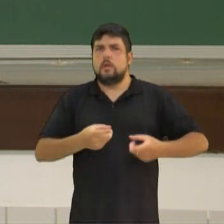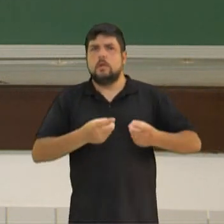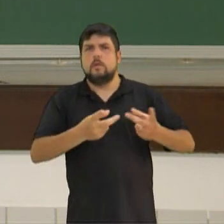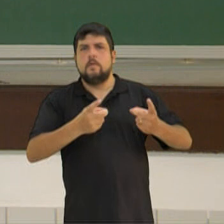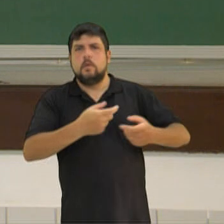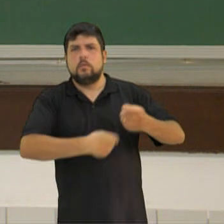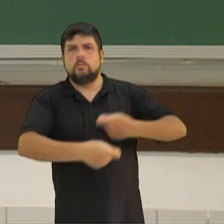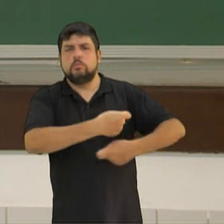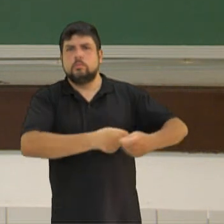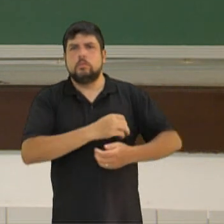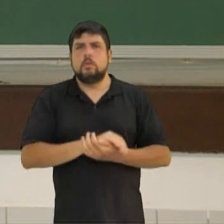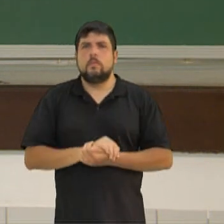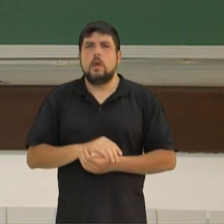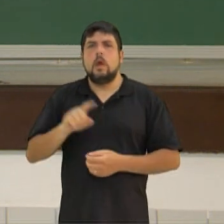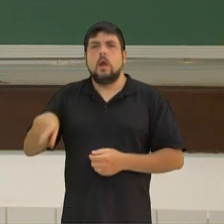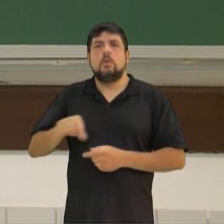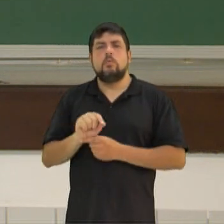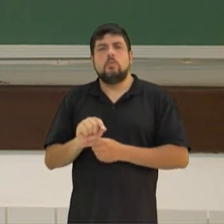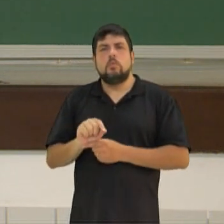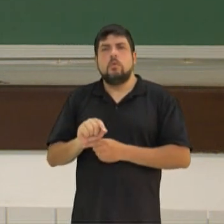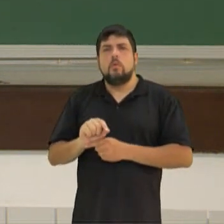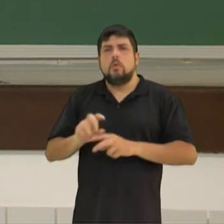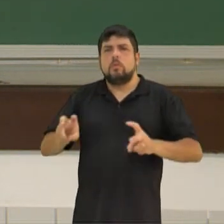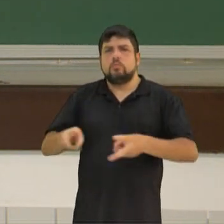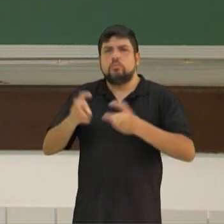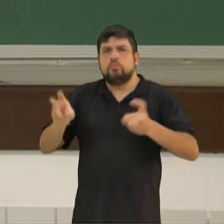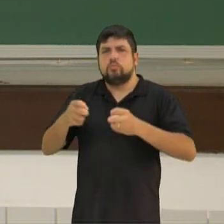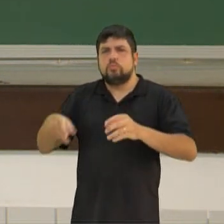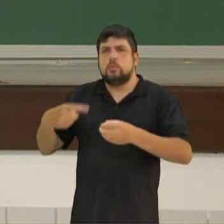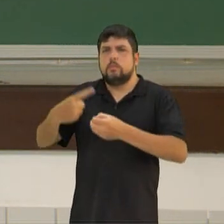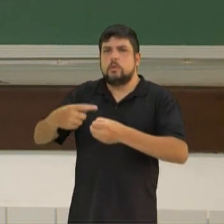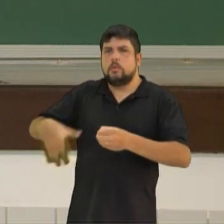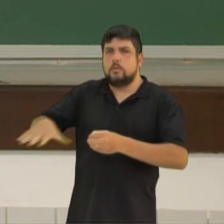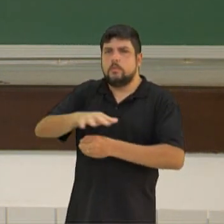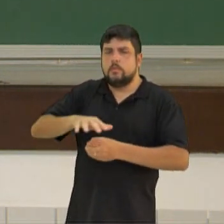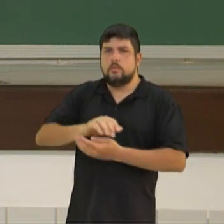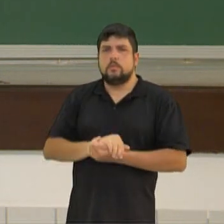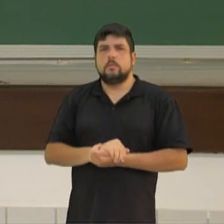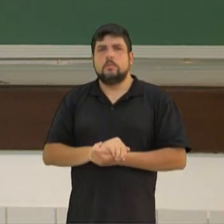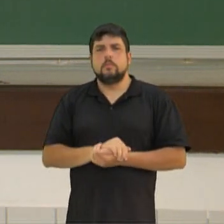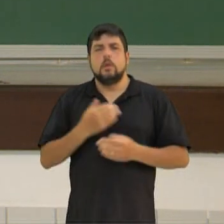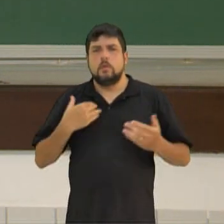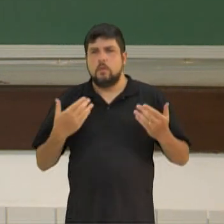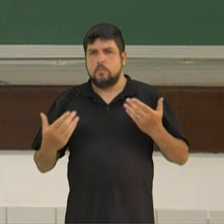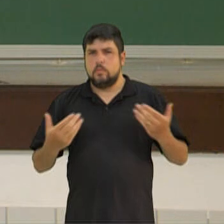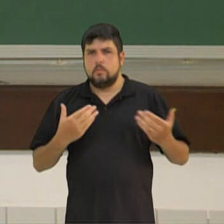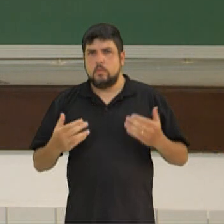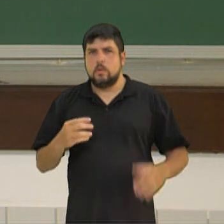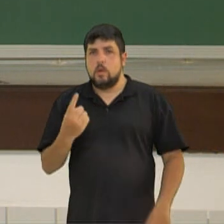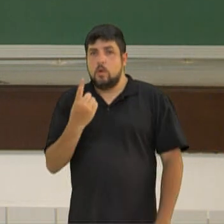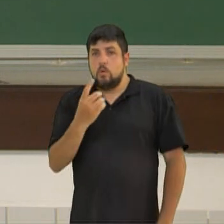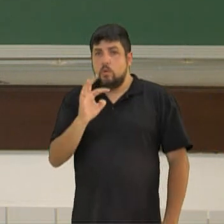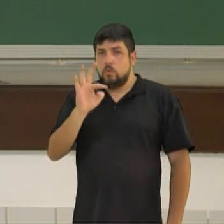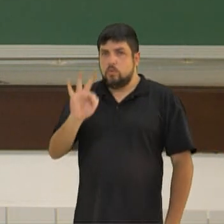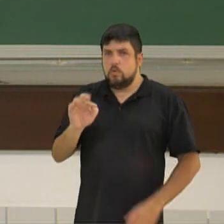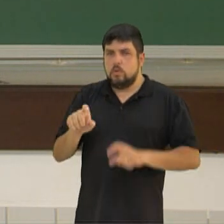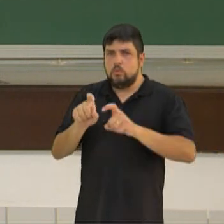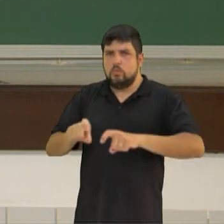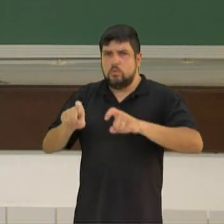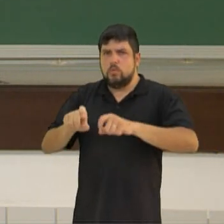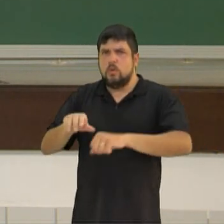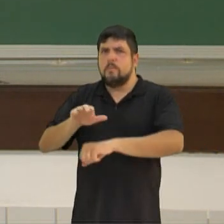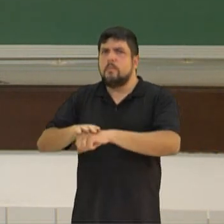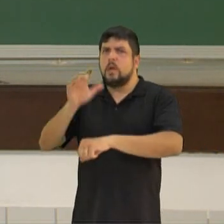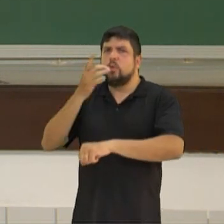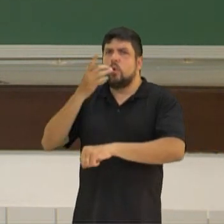processo a gente tem chamado de mineração urbana. Para se ter uma comparação, em 1 tonelada de computadores existe mais ouro